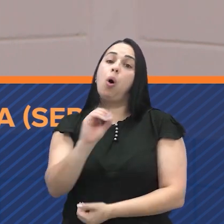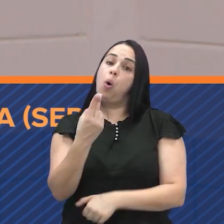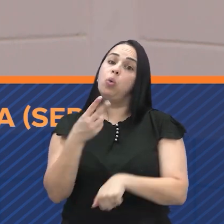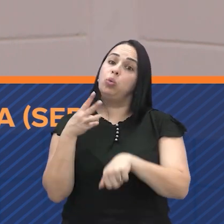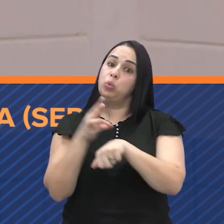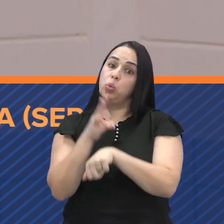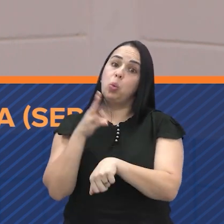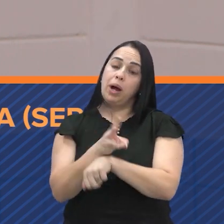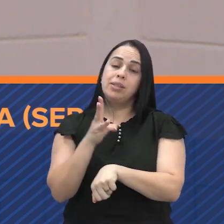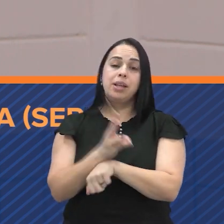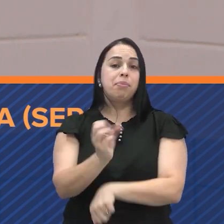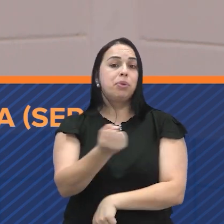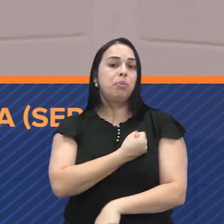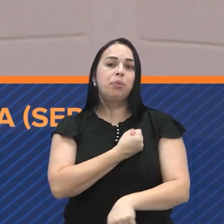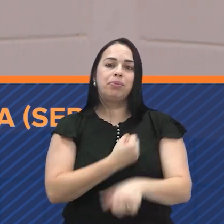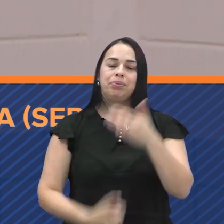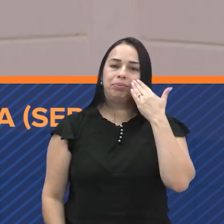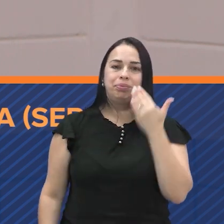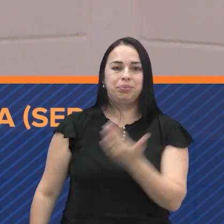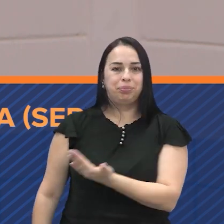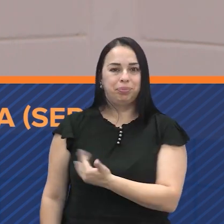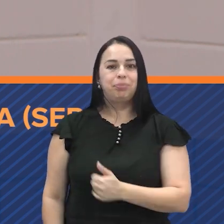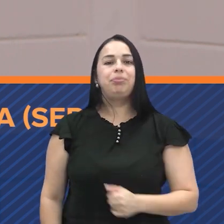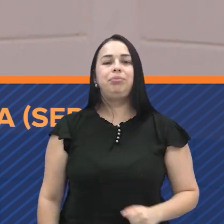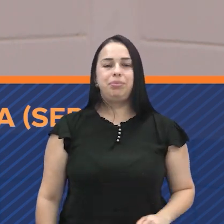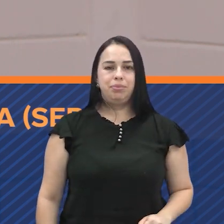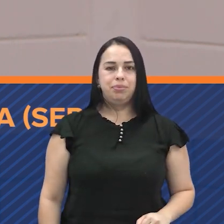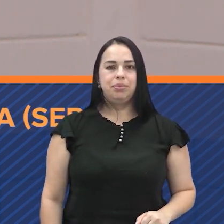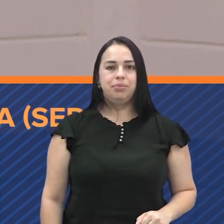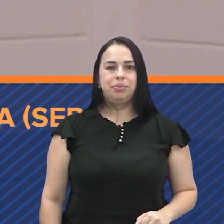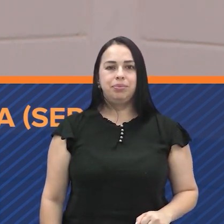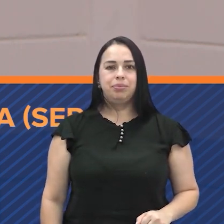3947-1262 e o nosso WhatsApp também nós atendemos, é o